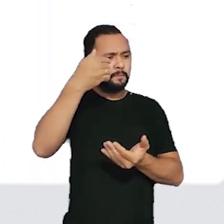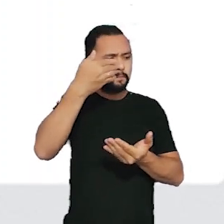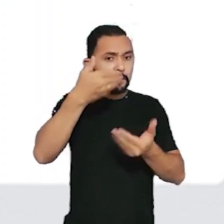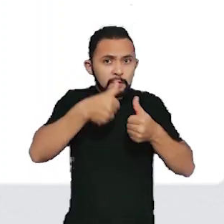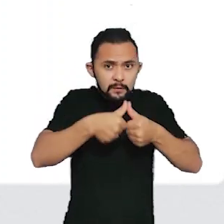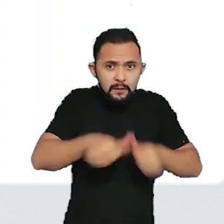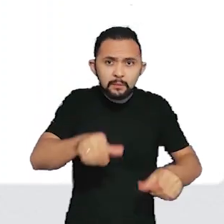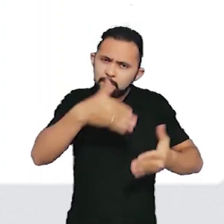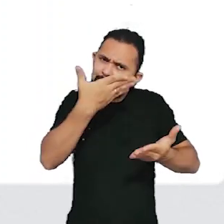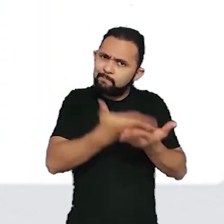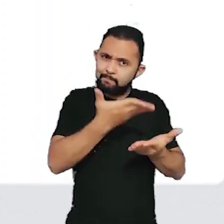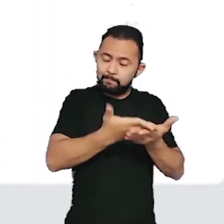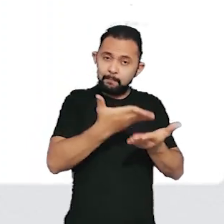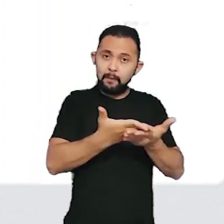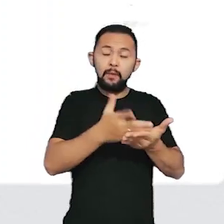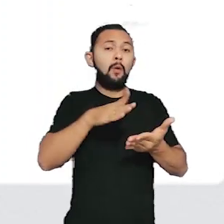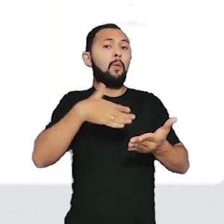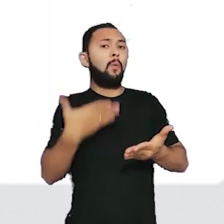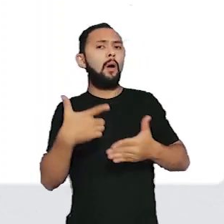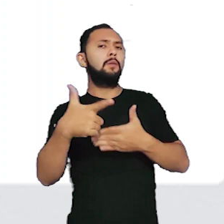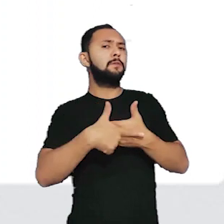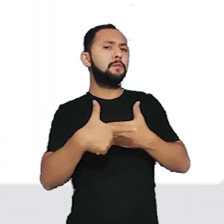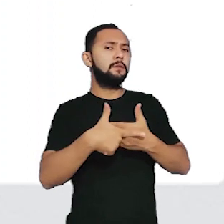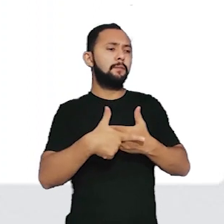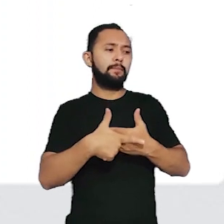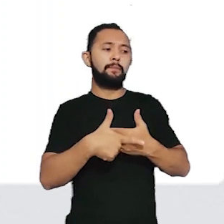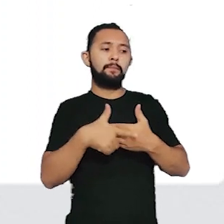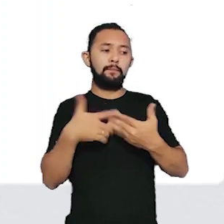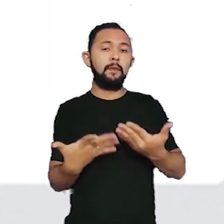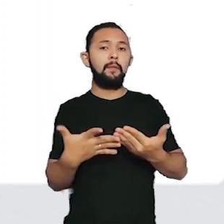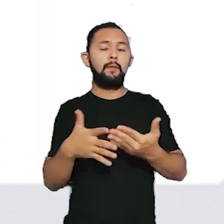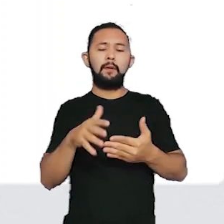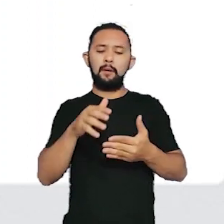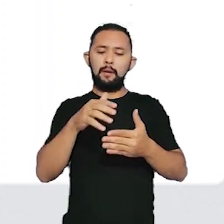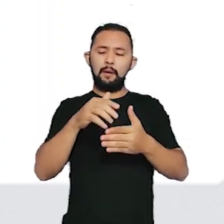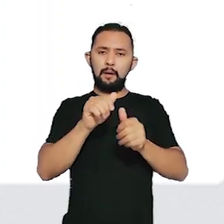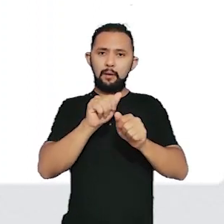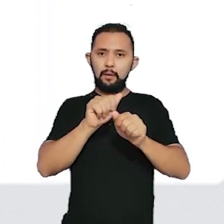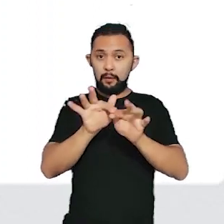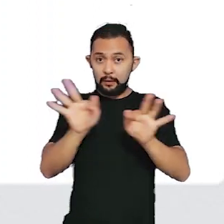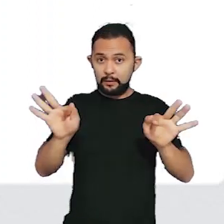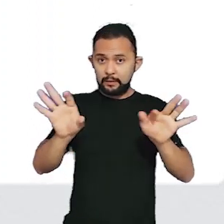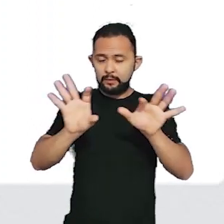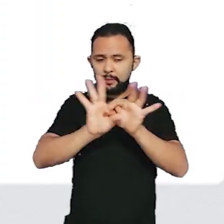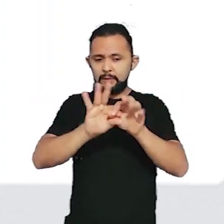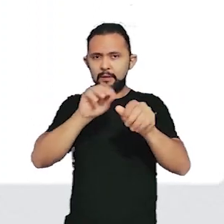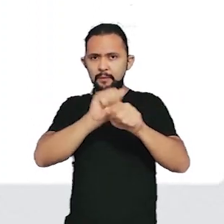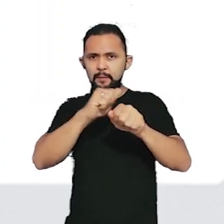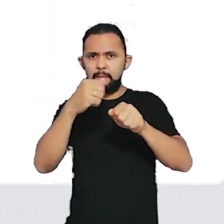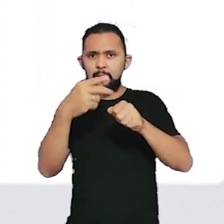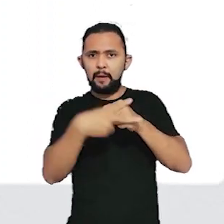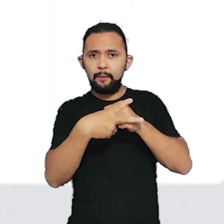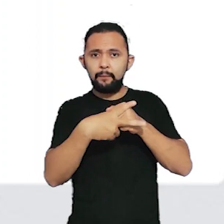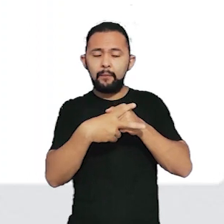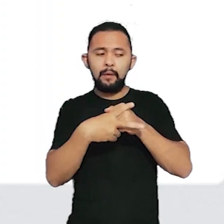estamos com esta finalidade. Então, oração subordinada final. Eu vim para que